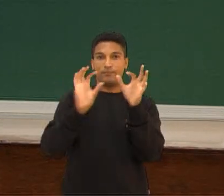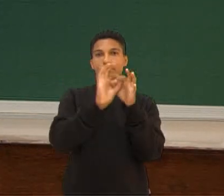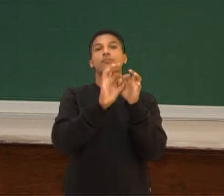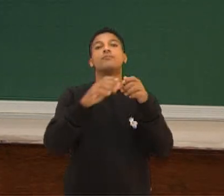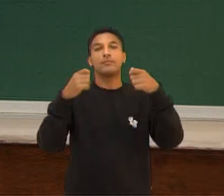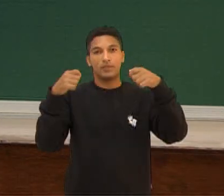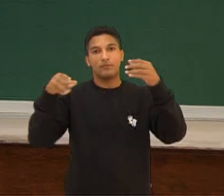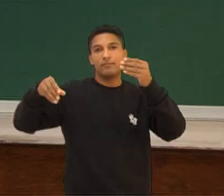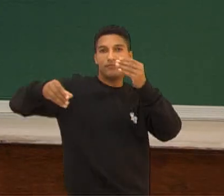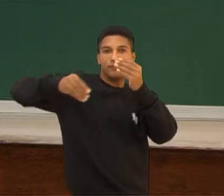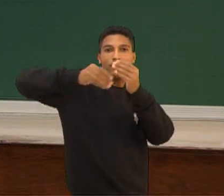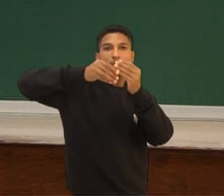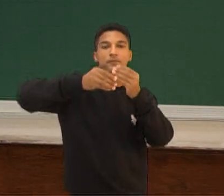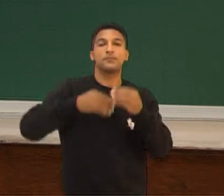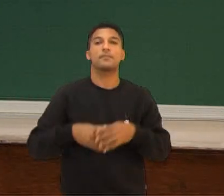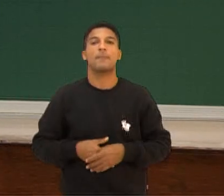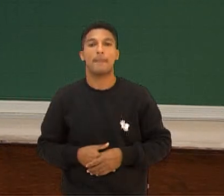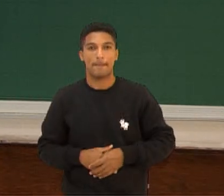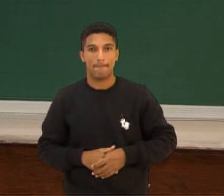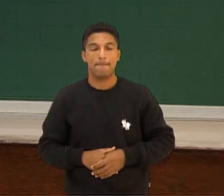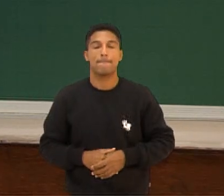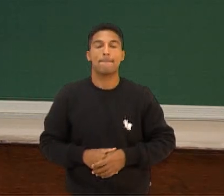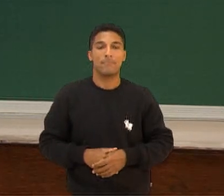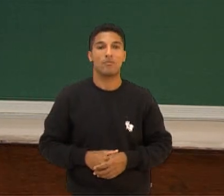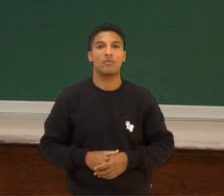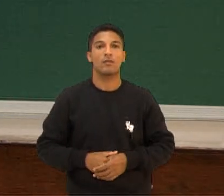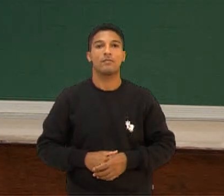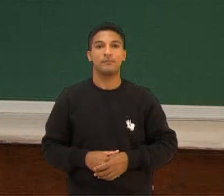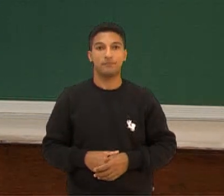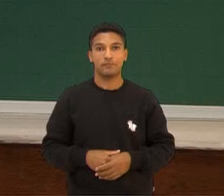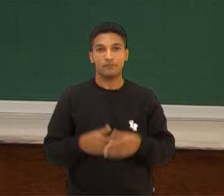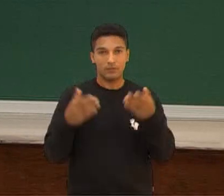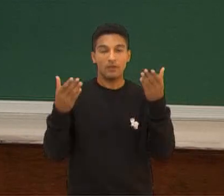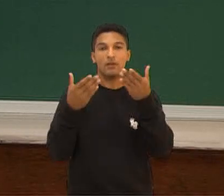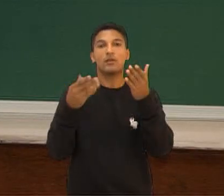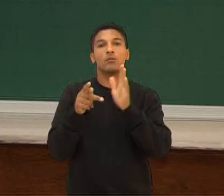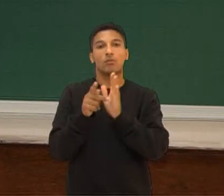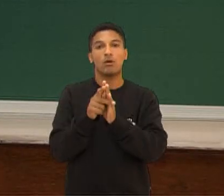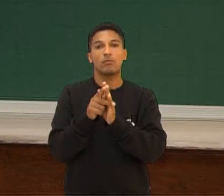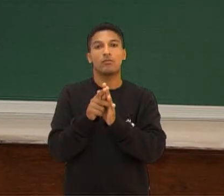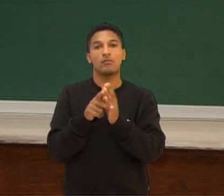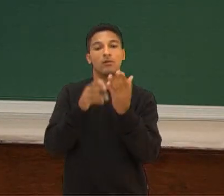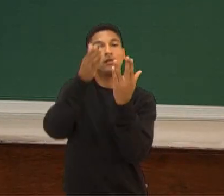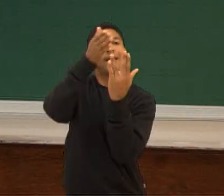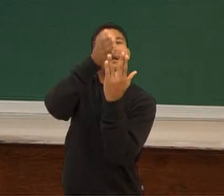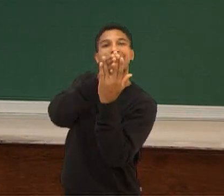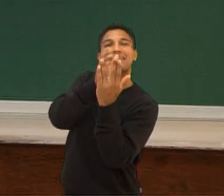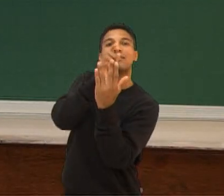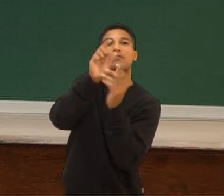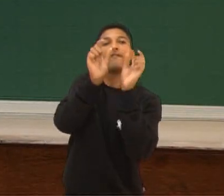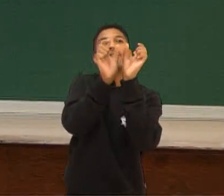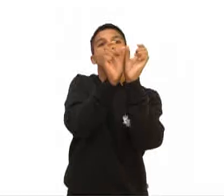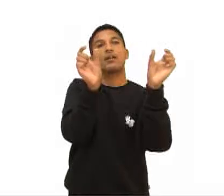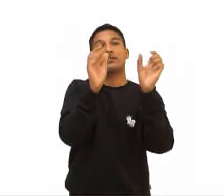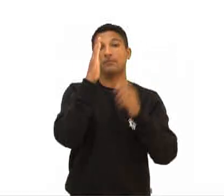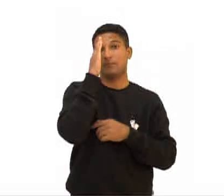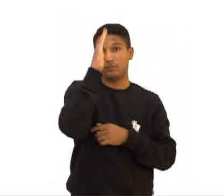aula 130. Então, agora, só aquelas que dependem da oração principal.